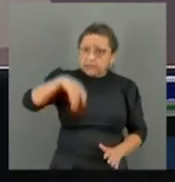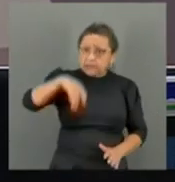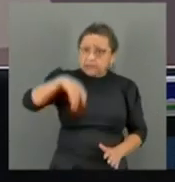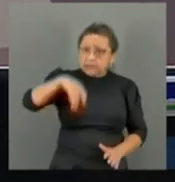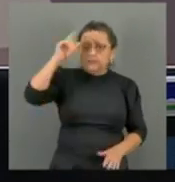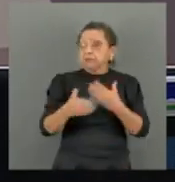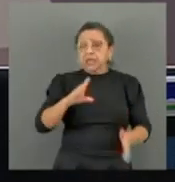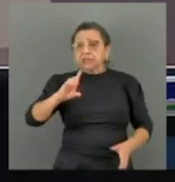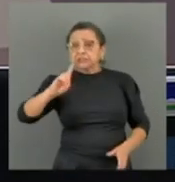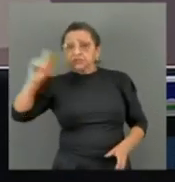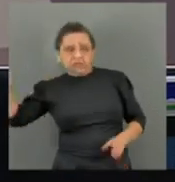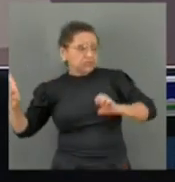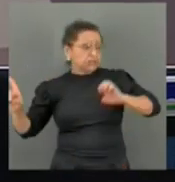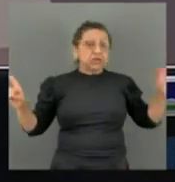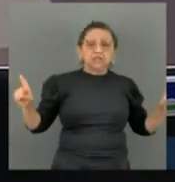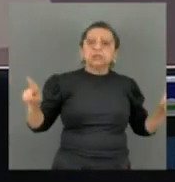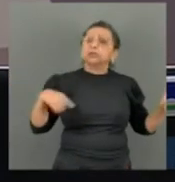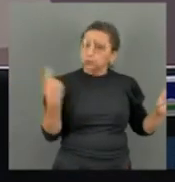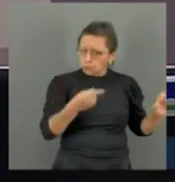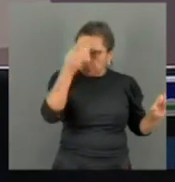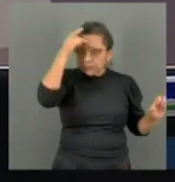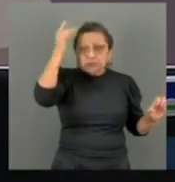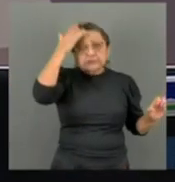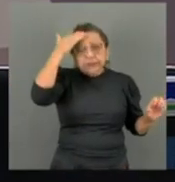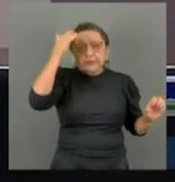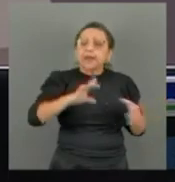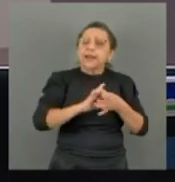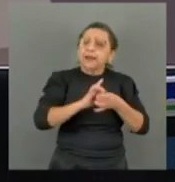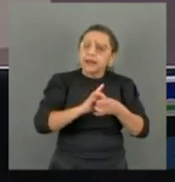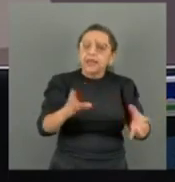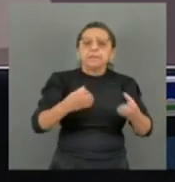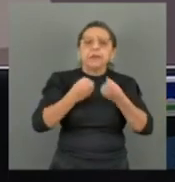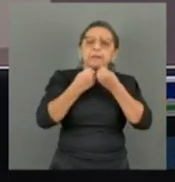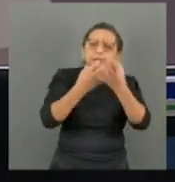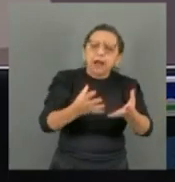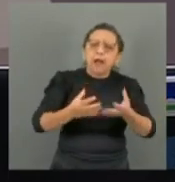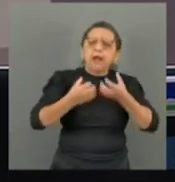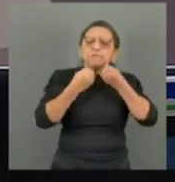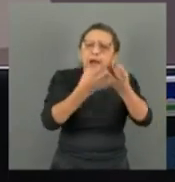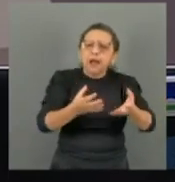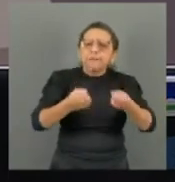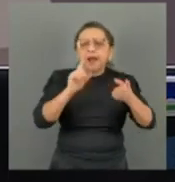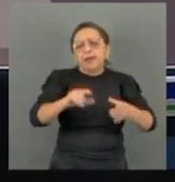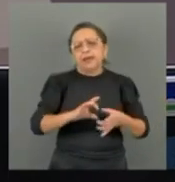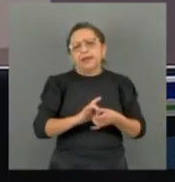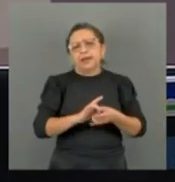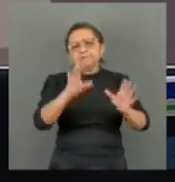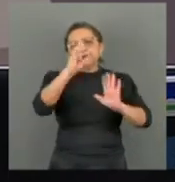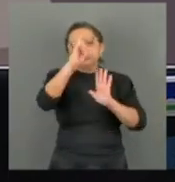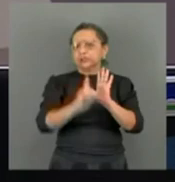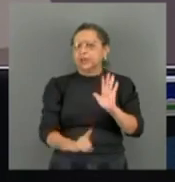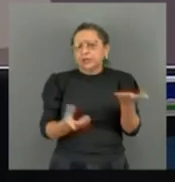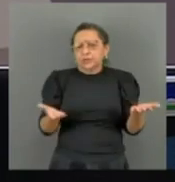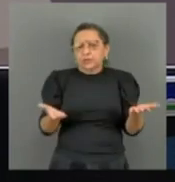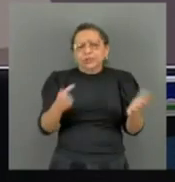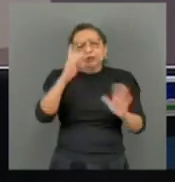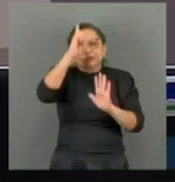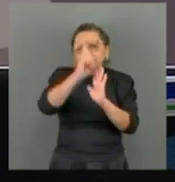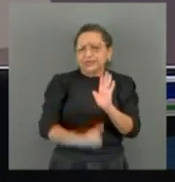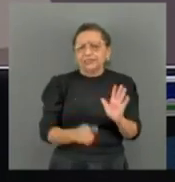que a expressão livre, a liberdade da expressão é